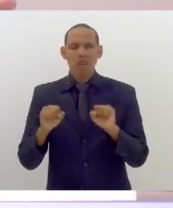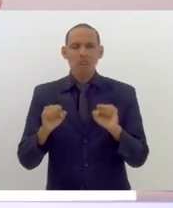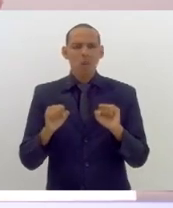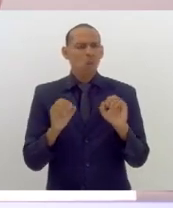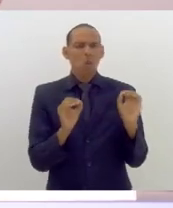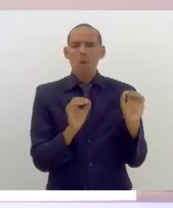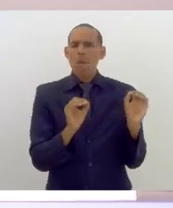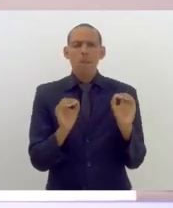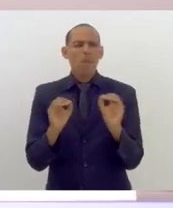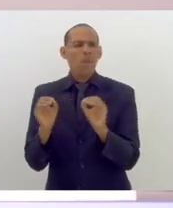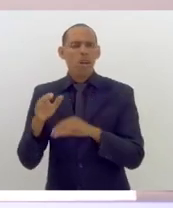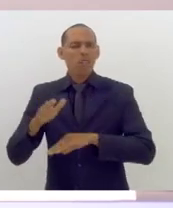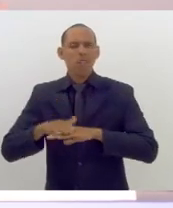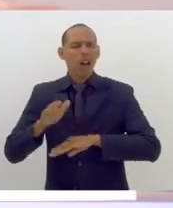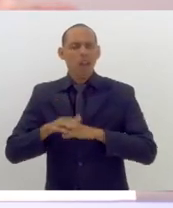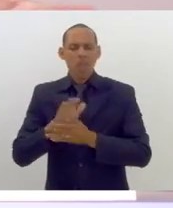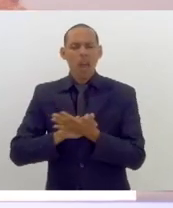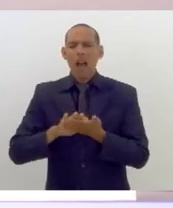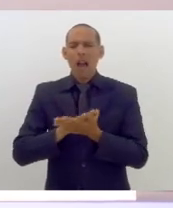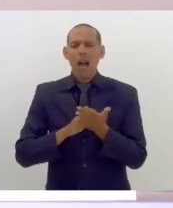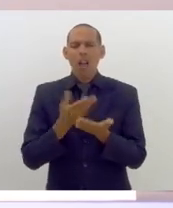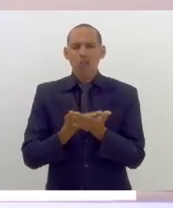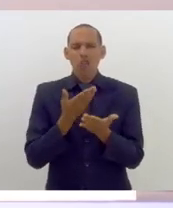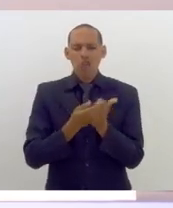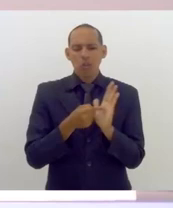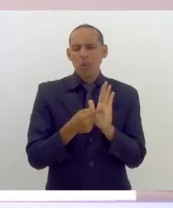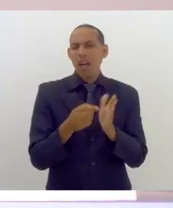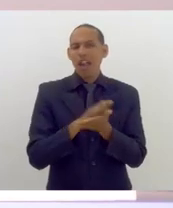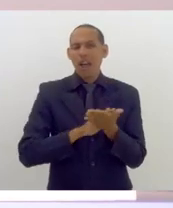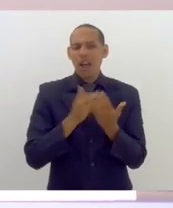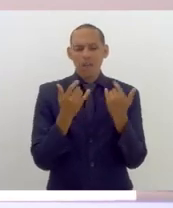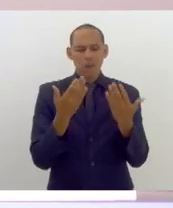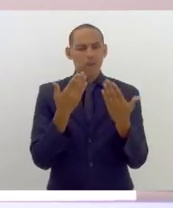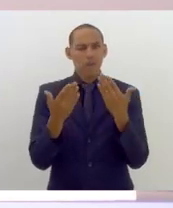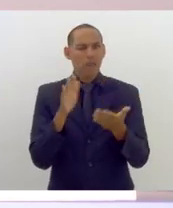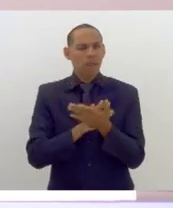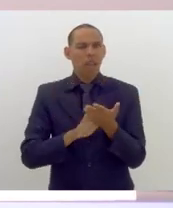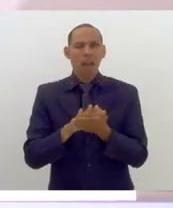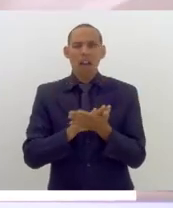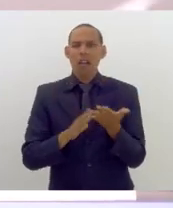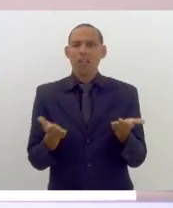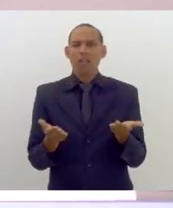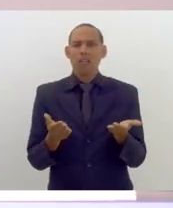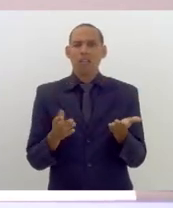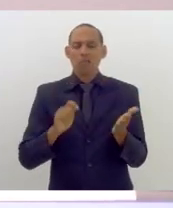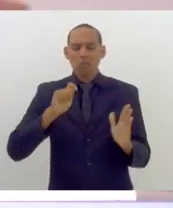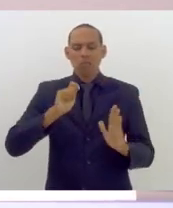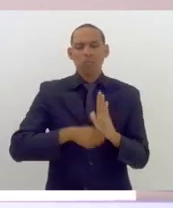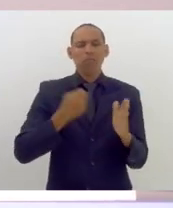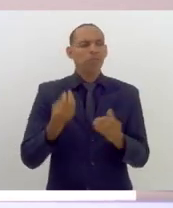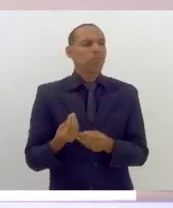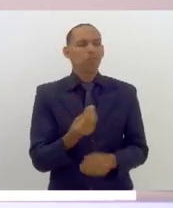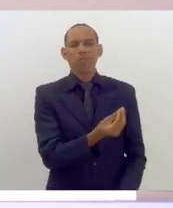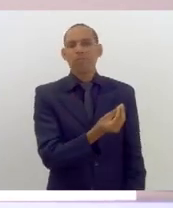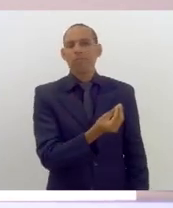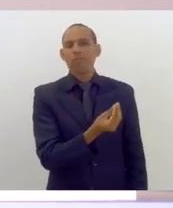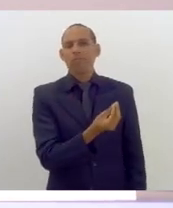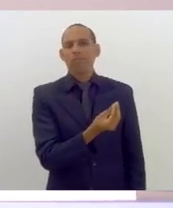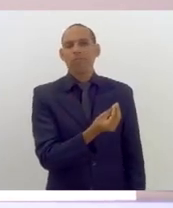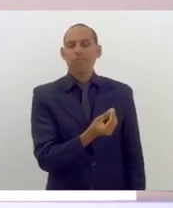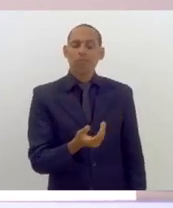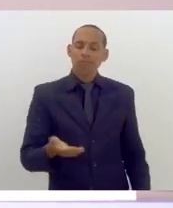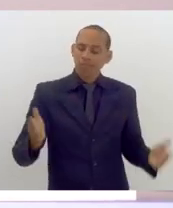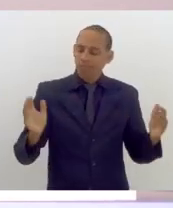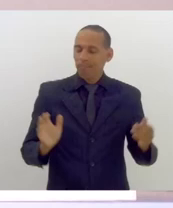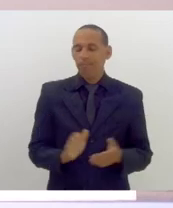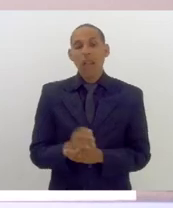fez nada novo estuda apresentado nova audiência não houve nada e numa canetada só faz isso aí